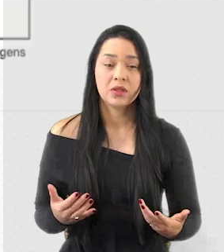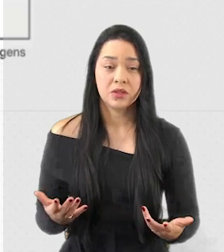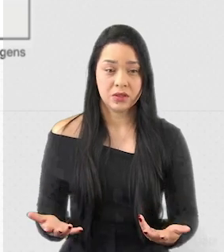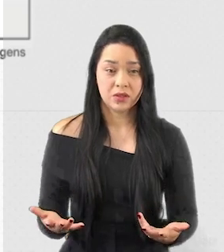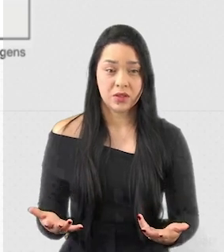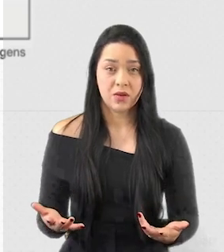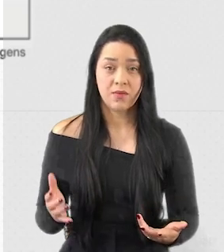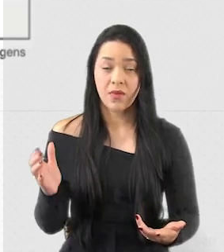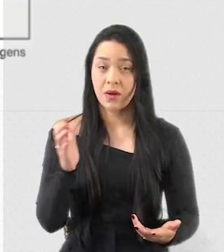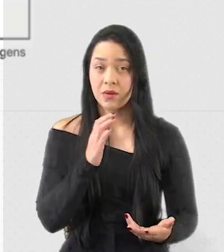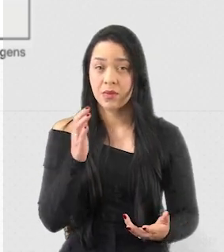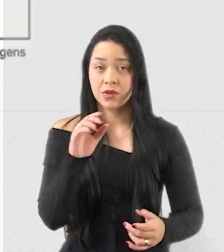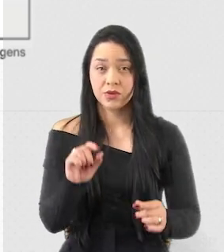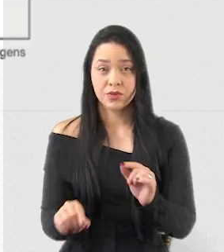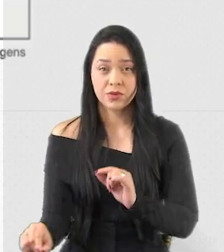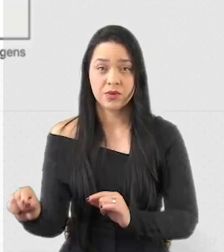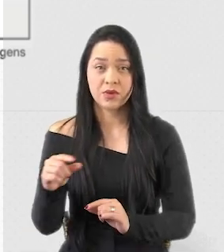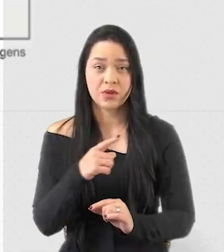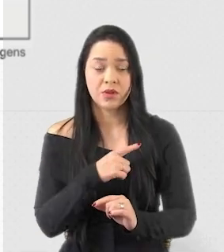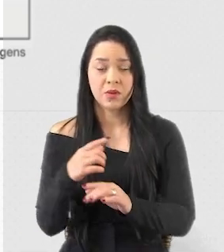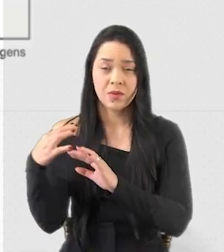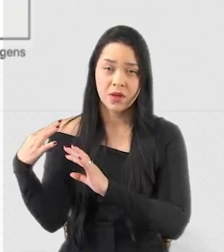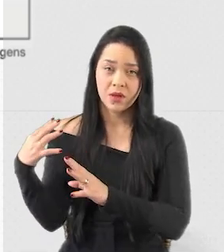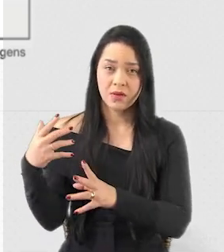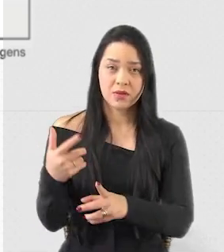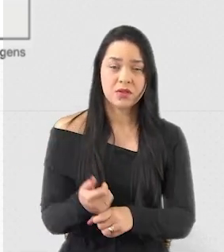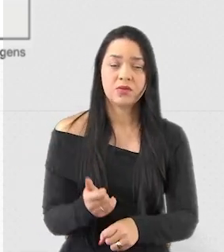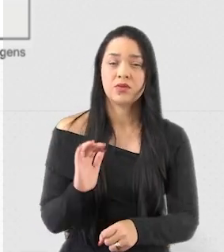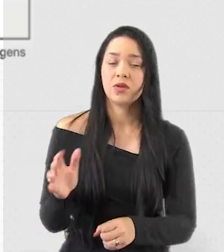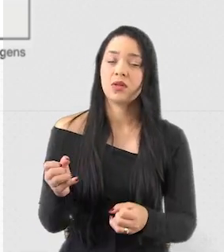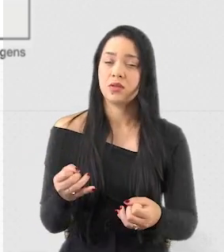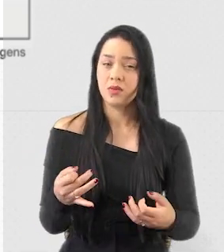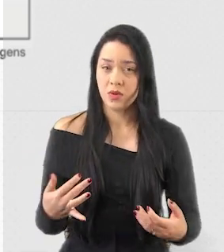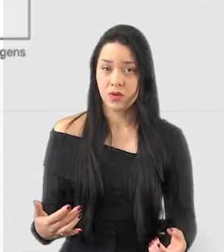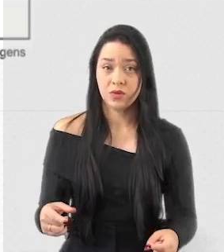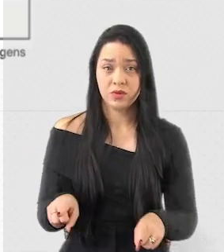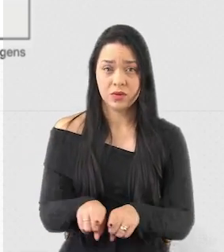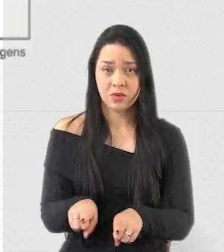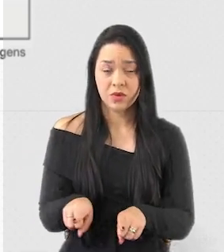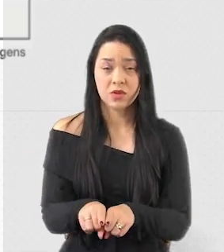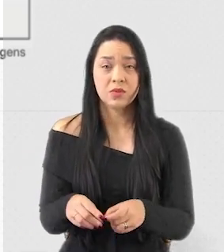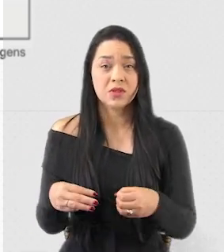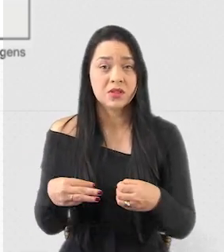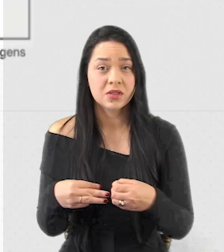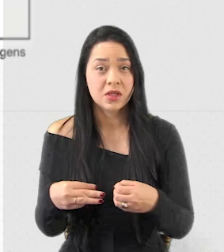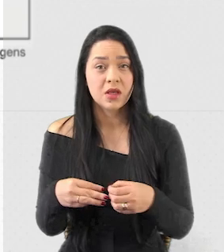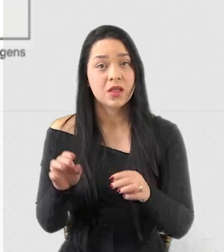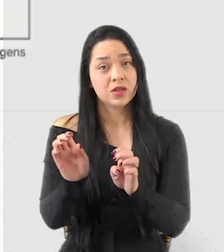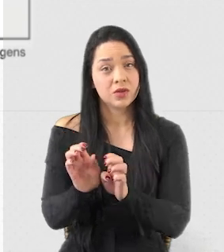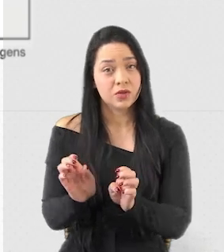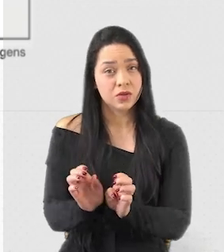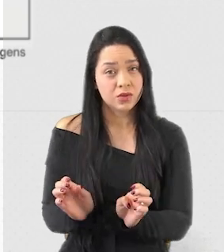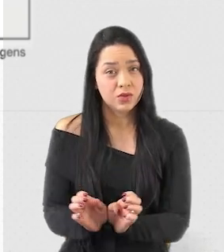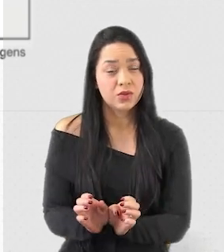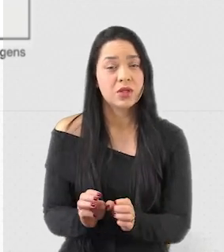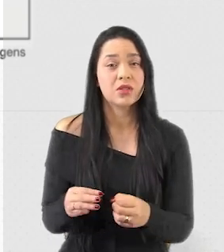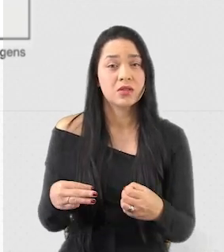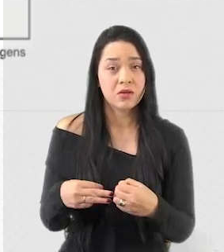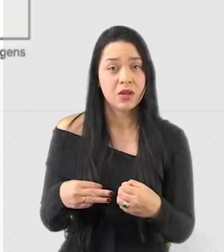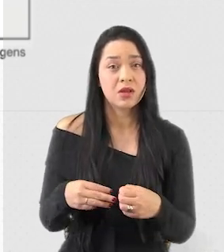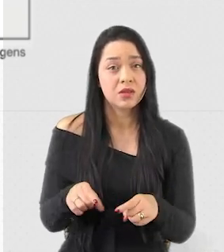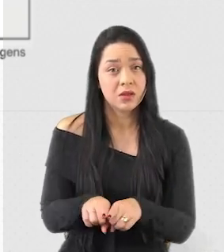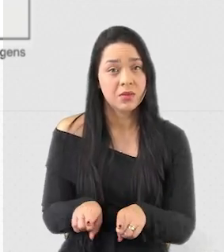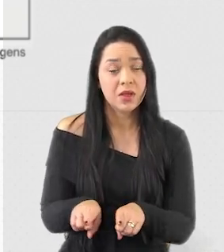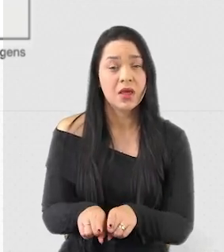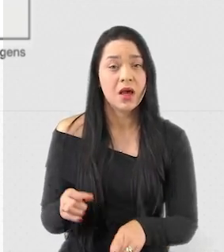pegando aqui rapidamente uma pequena revisão, né? A gente já falou bastante sobre células, sobre estruturas celulares,